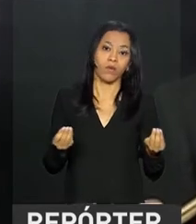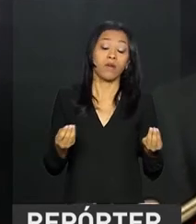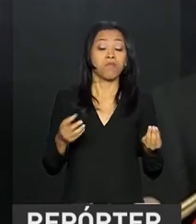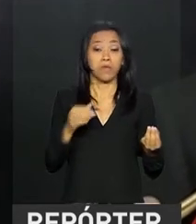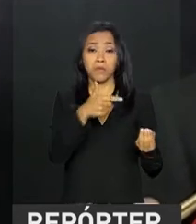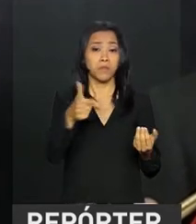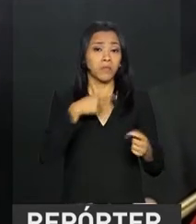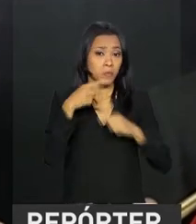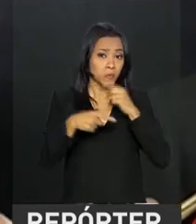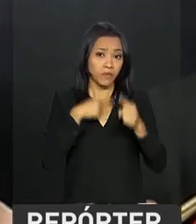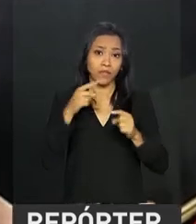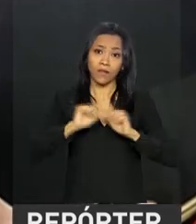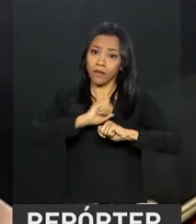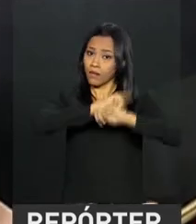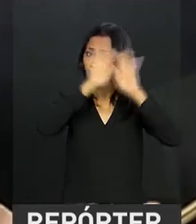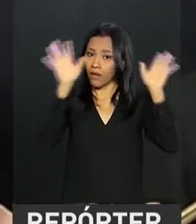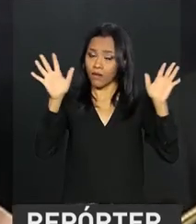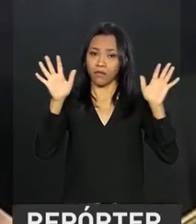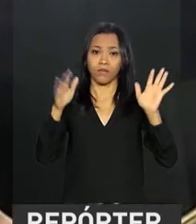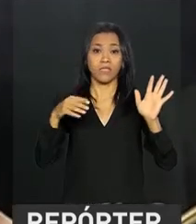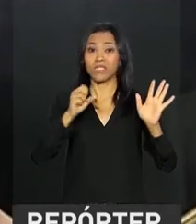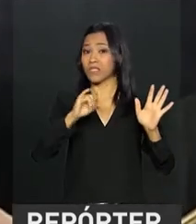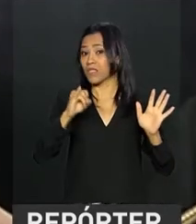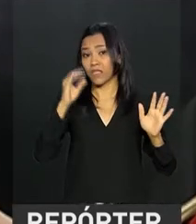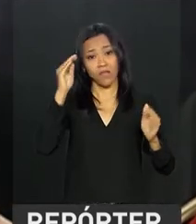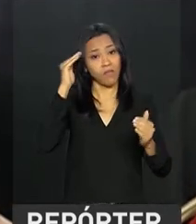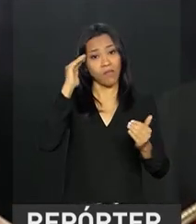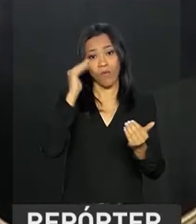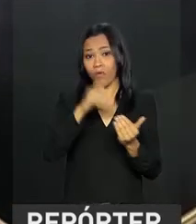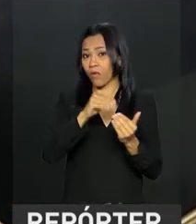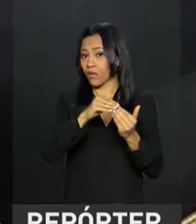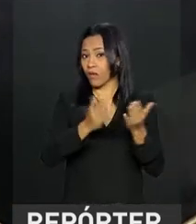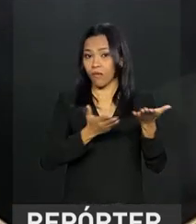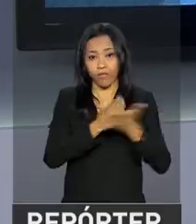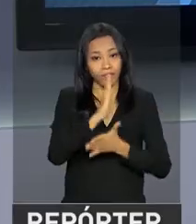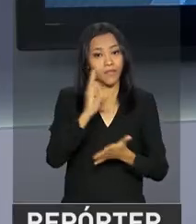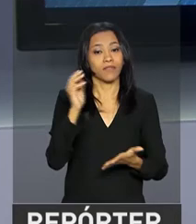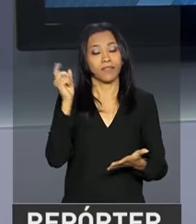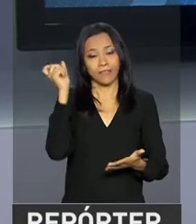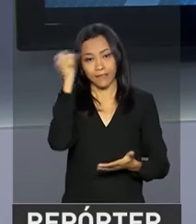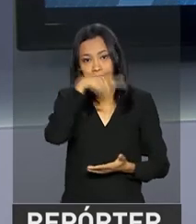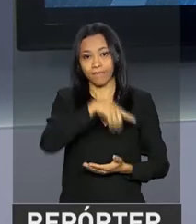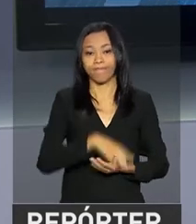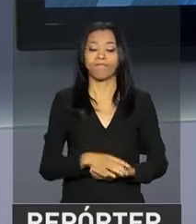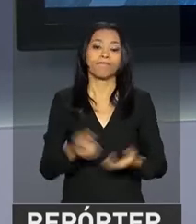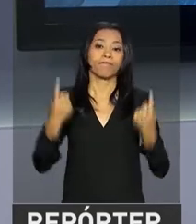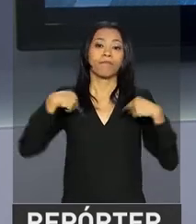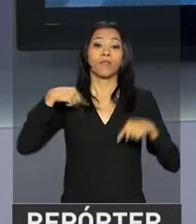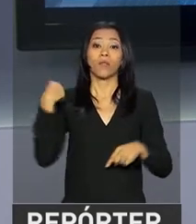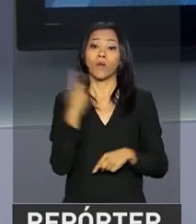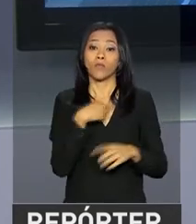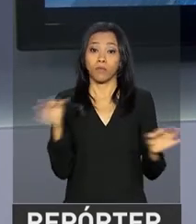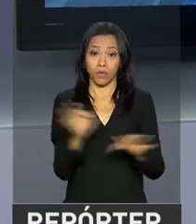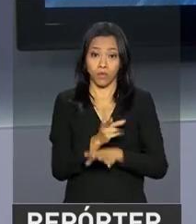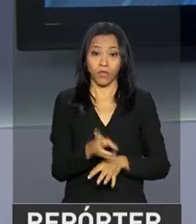que o que está claro é que a não aprovação tem um efeito, de fato, negativo. Nós ficamos por aqui.